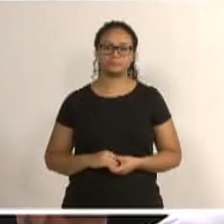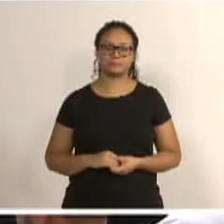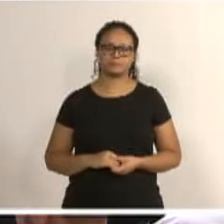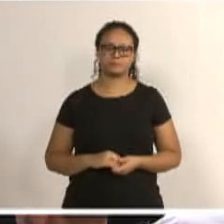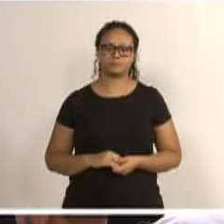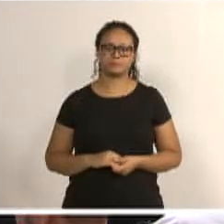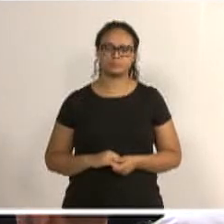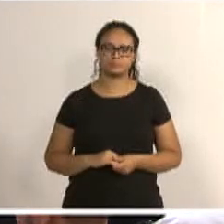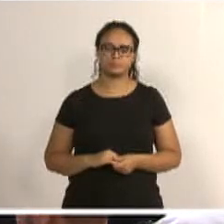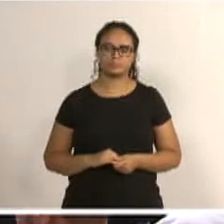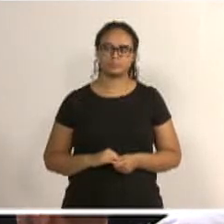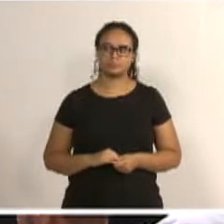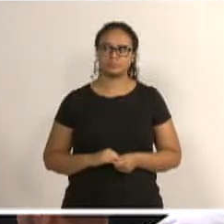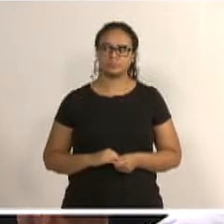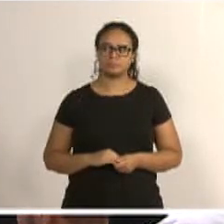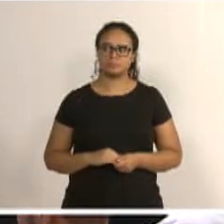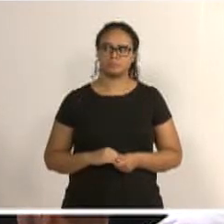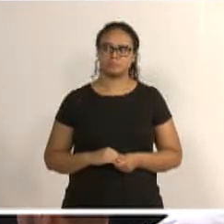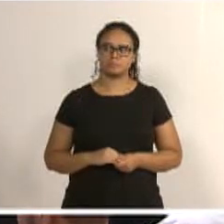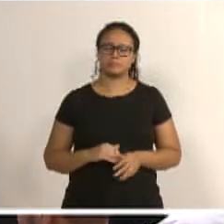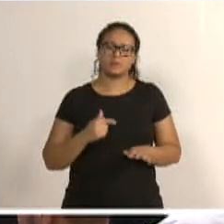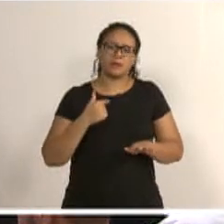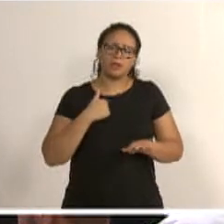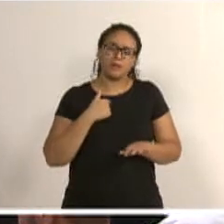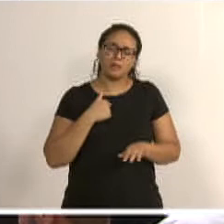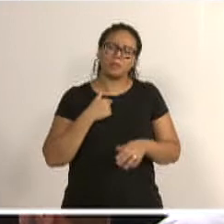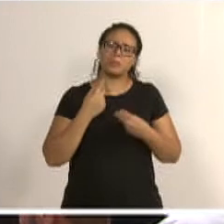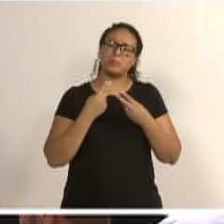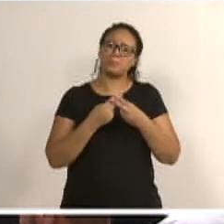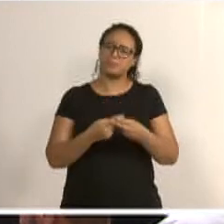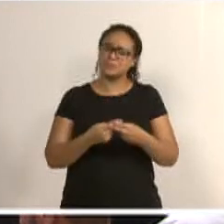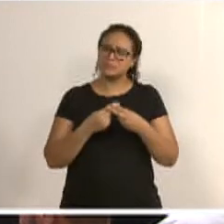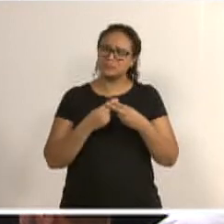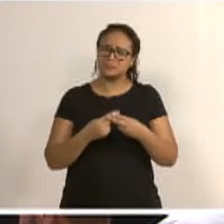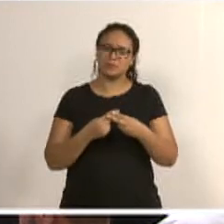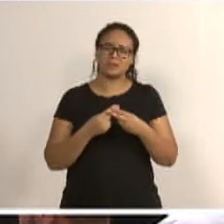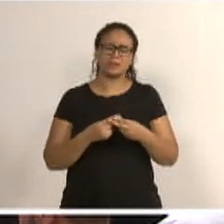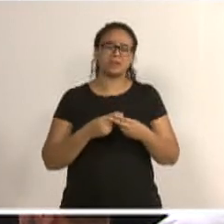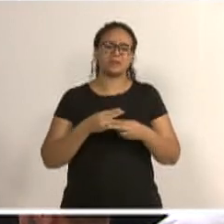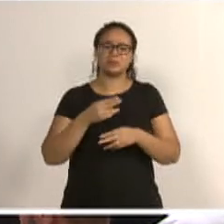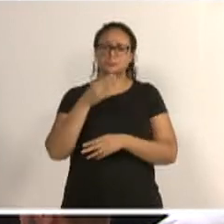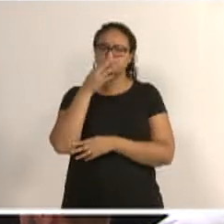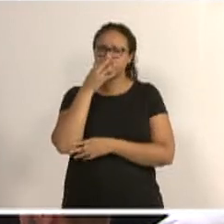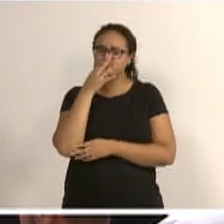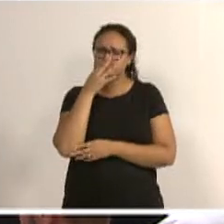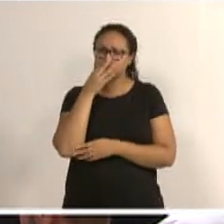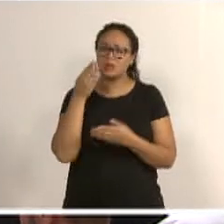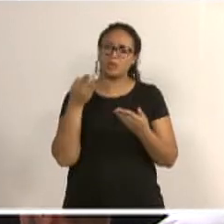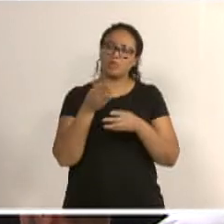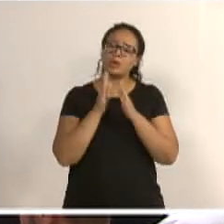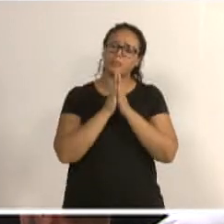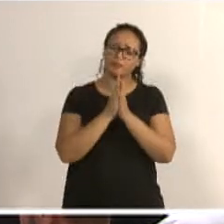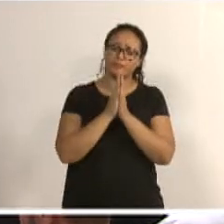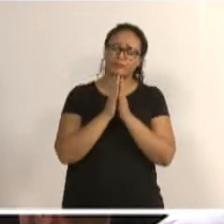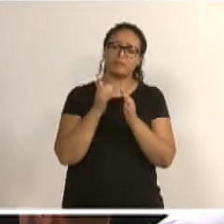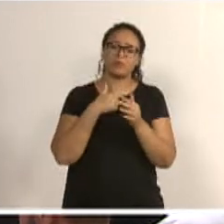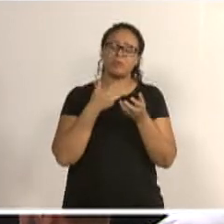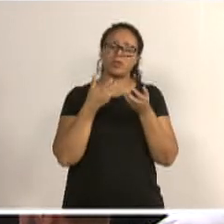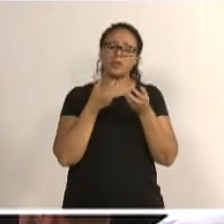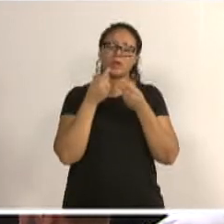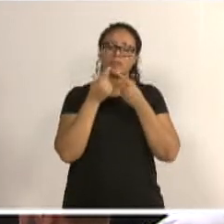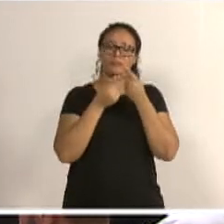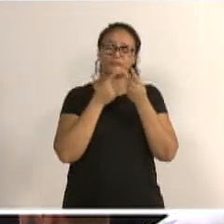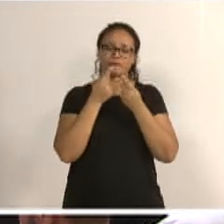Vereador Almir, eu escutei pacientemente todos os pronunciamentos, educadamente, agora eu acho que chegou a minha vez também de usar a palavra. Eu acho que... Eu vou voltar ao tempo de